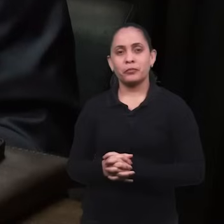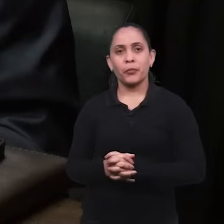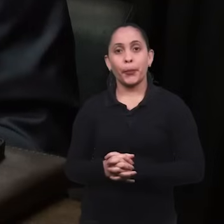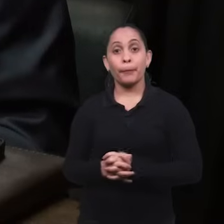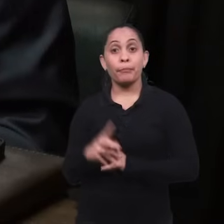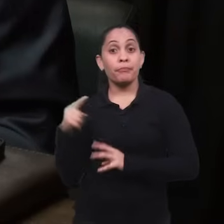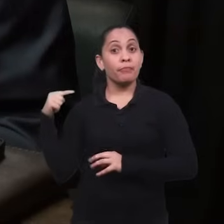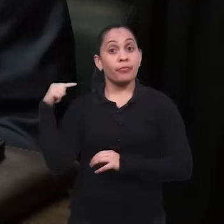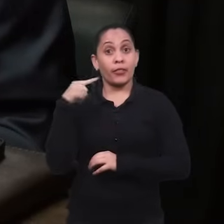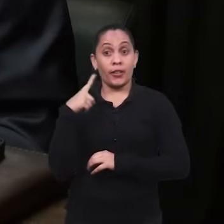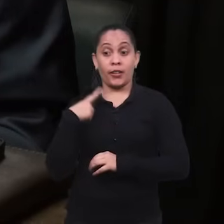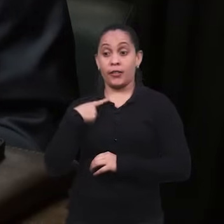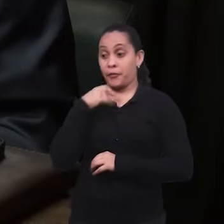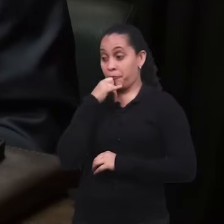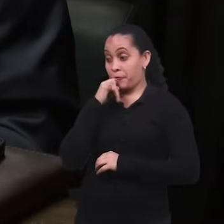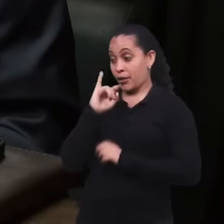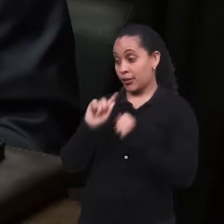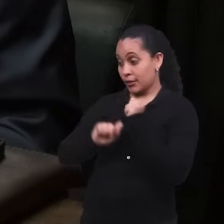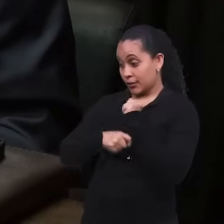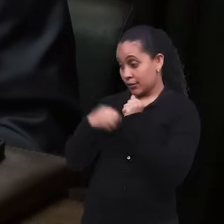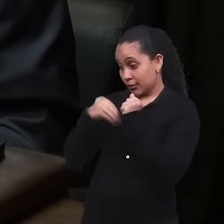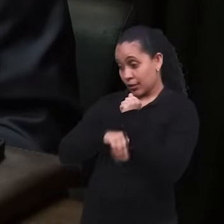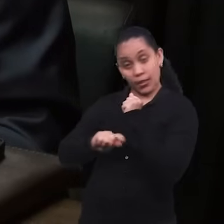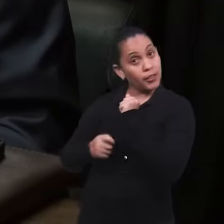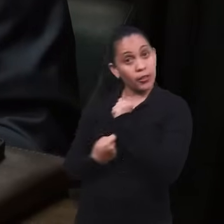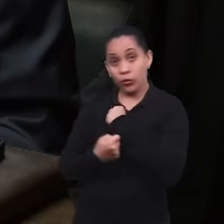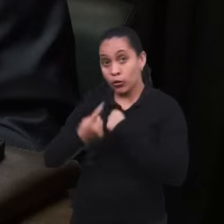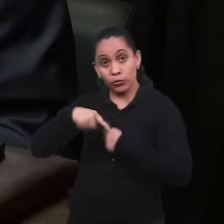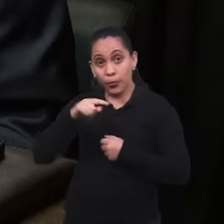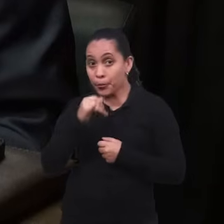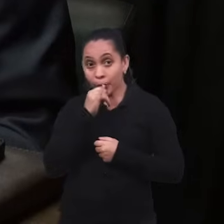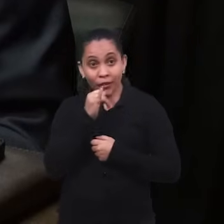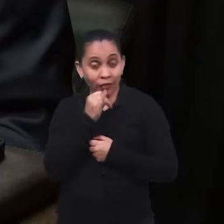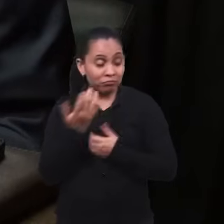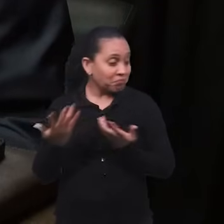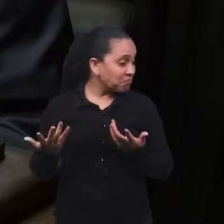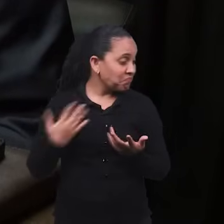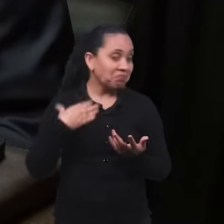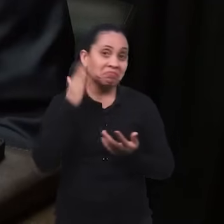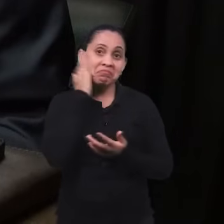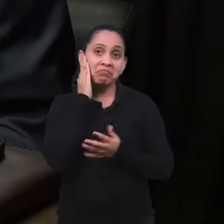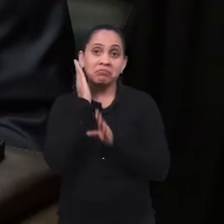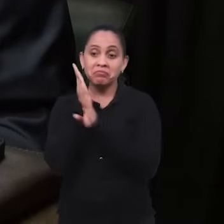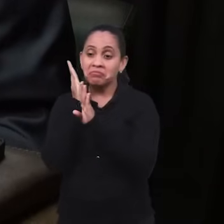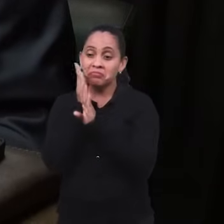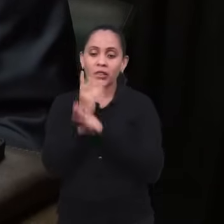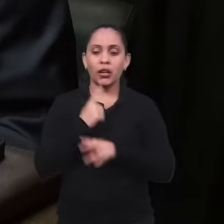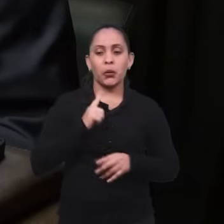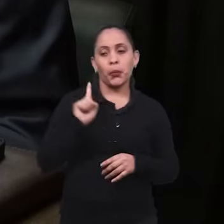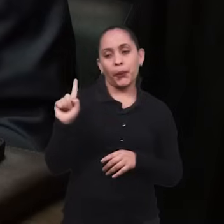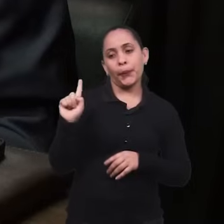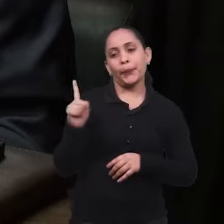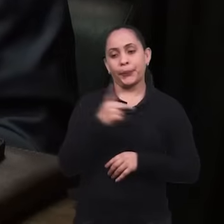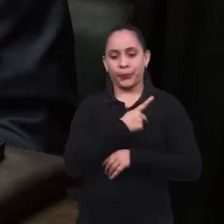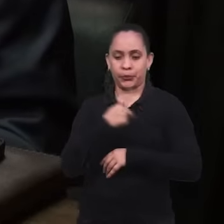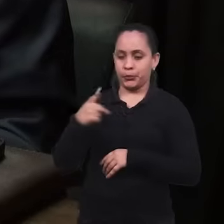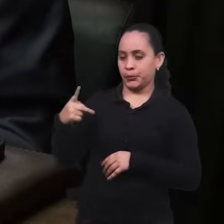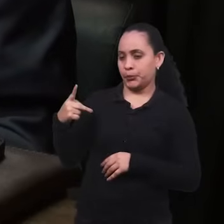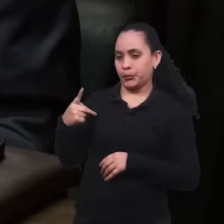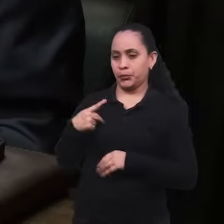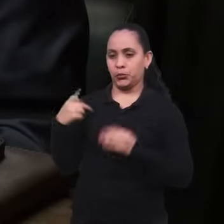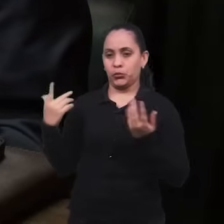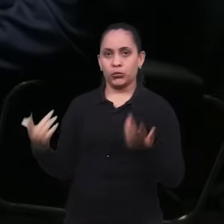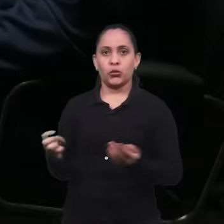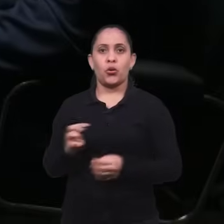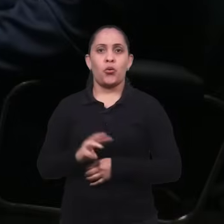E ele propôs esse enigma e eles não puderam decifrar. Gostaria de passar a palavra para meu querido